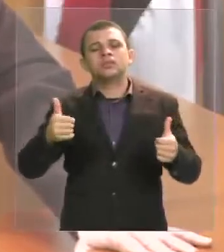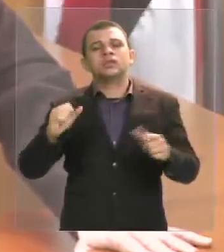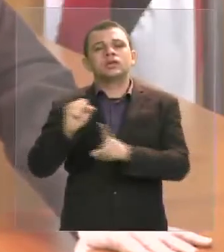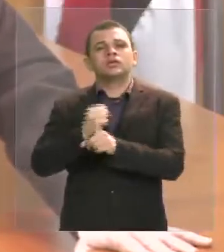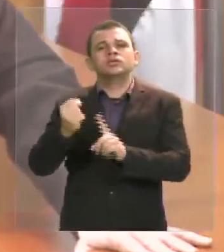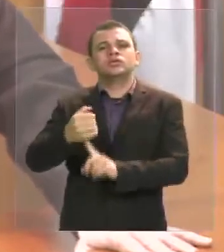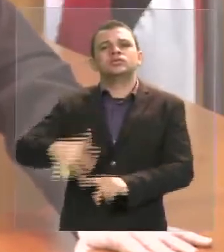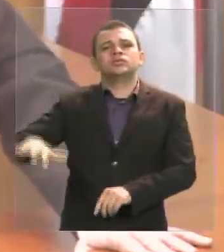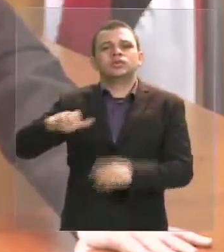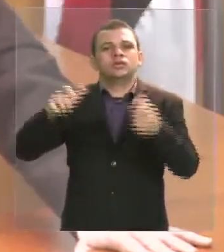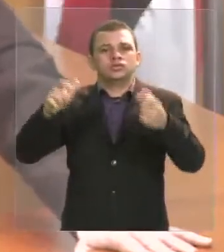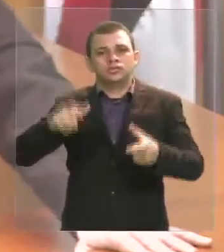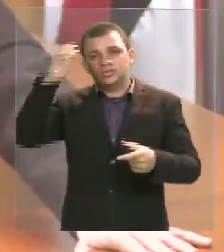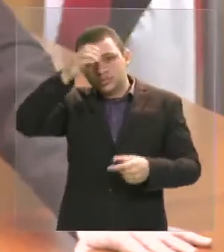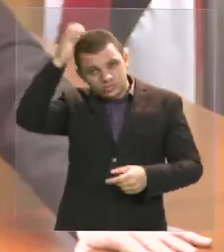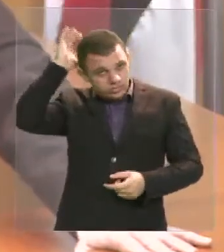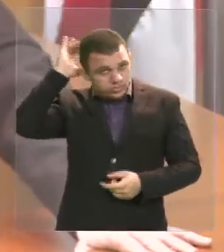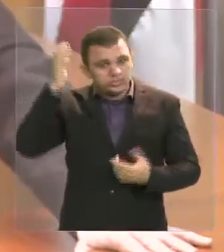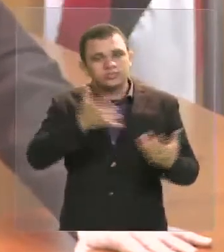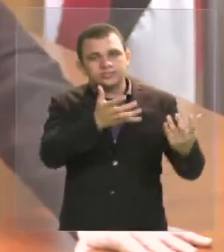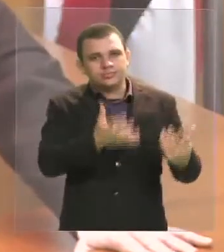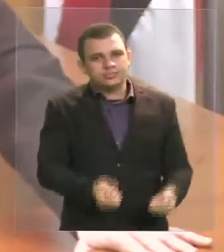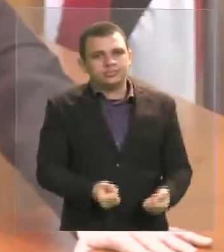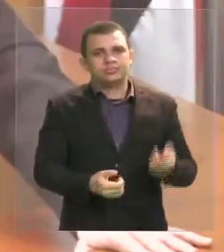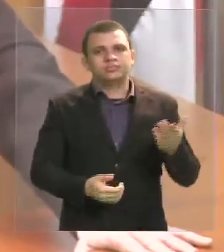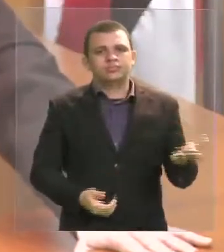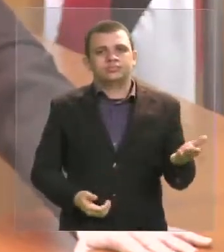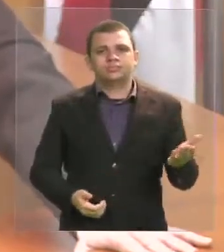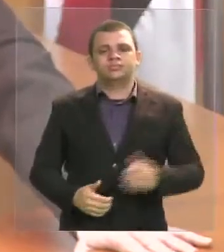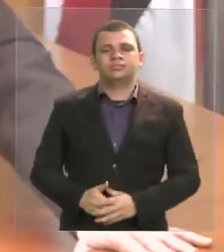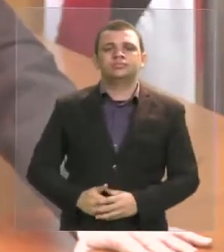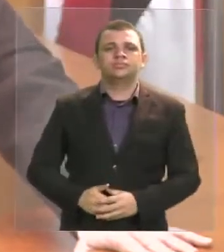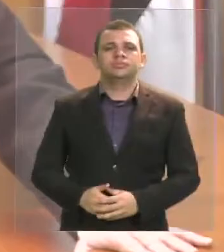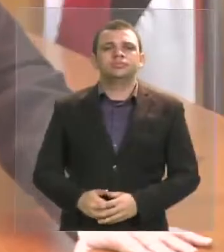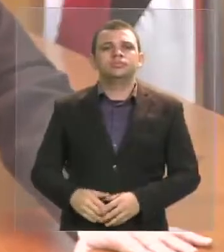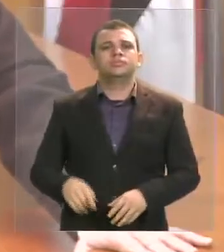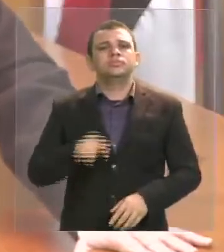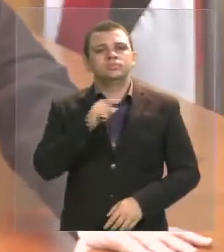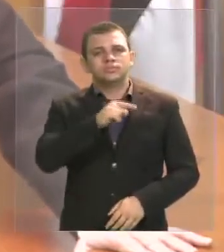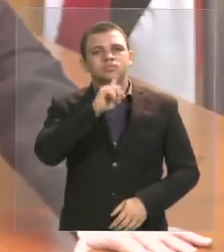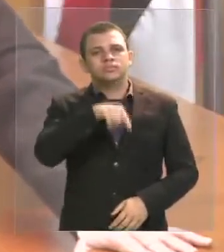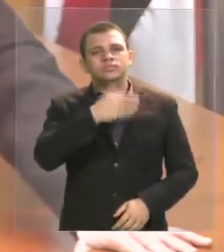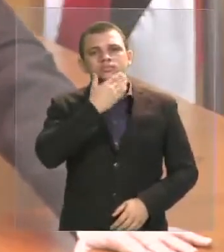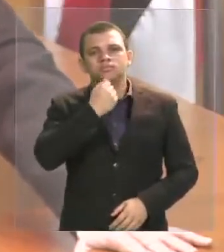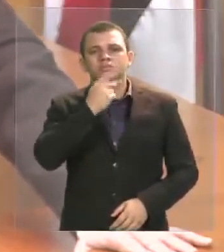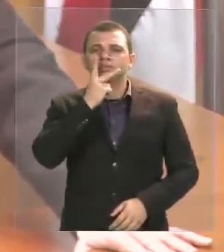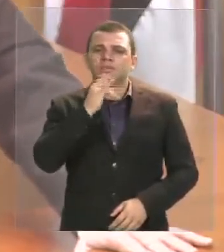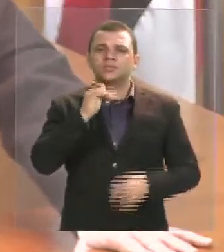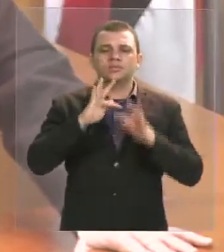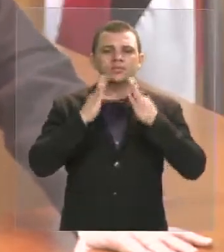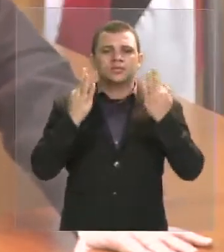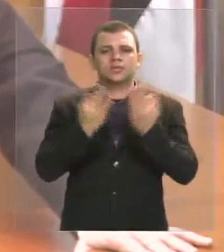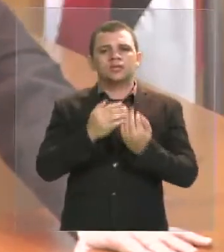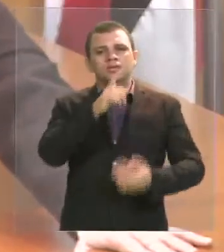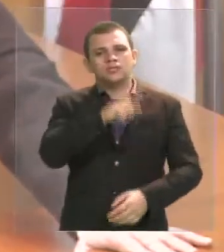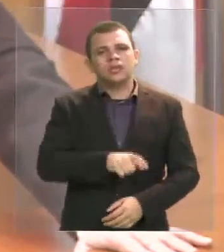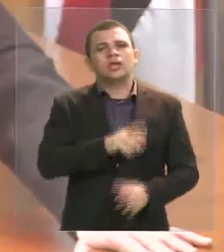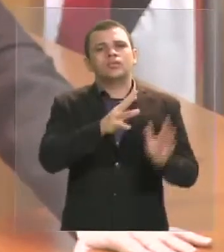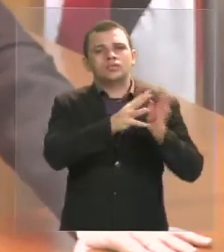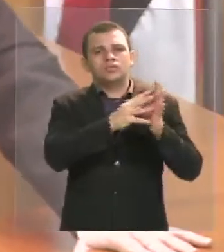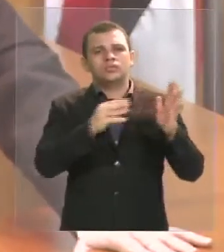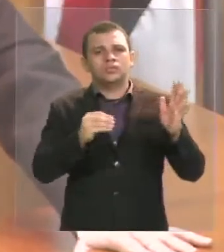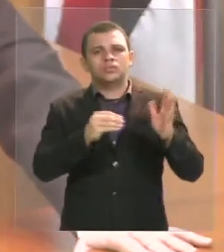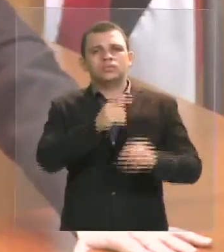Chapadinha reconhece como um pai de família exemplar,